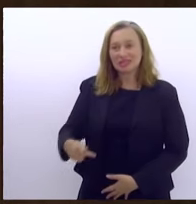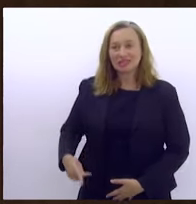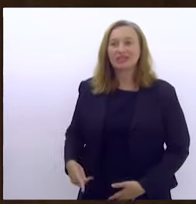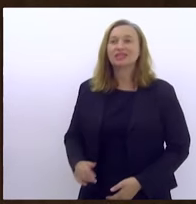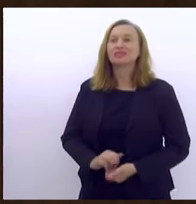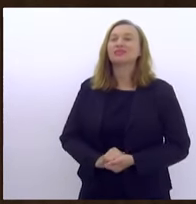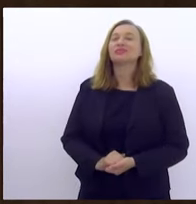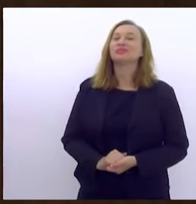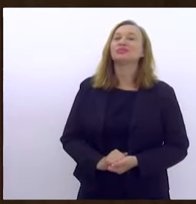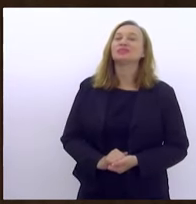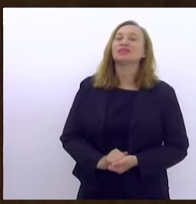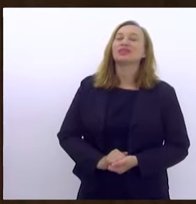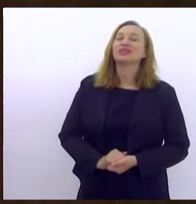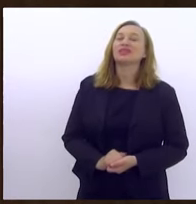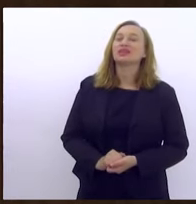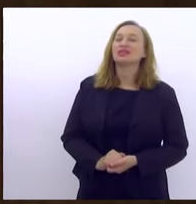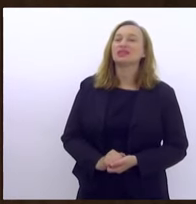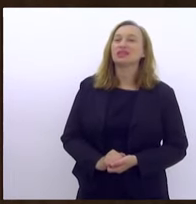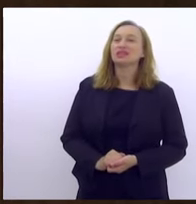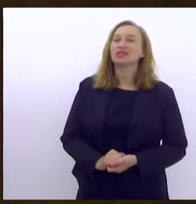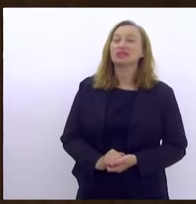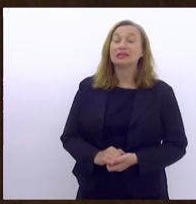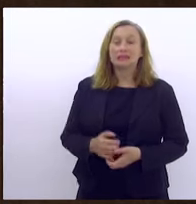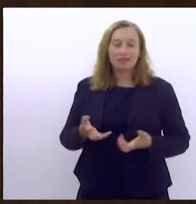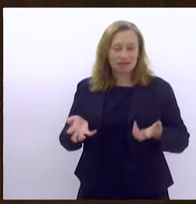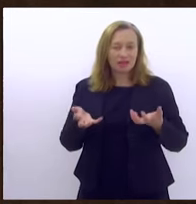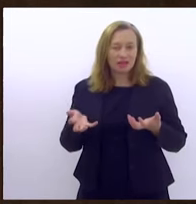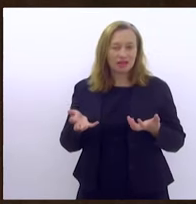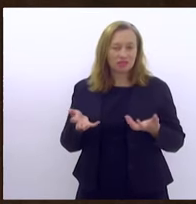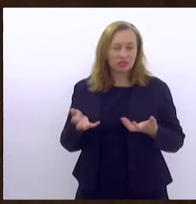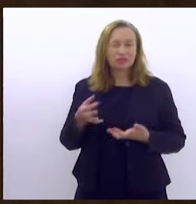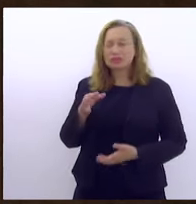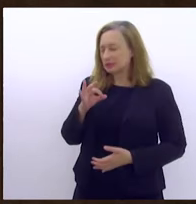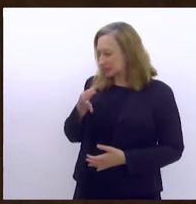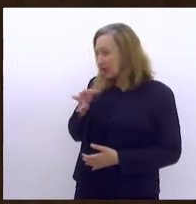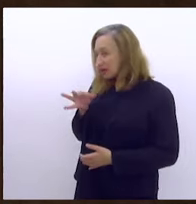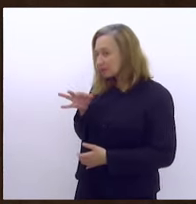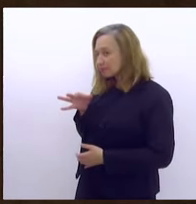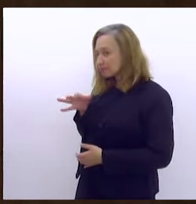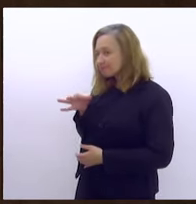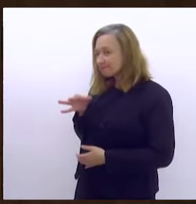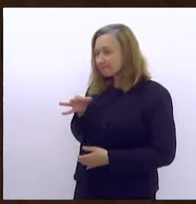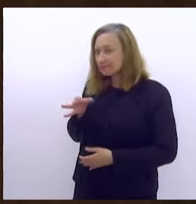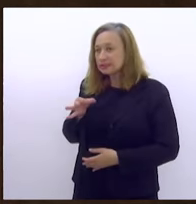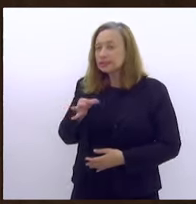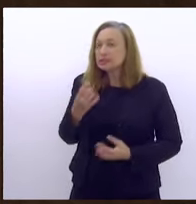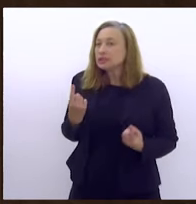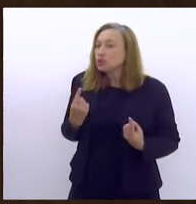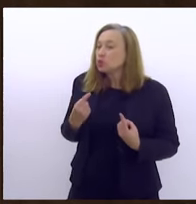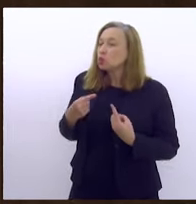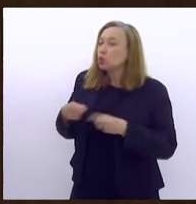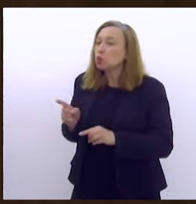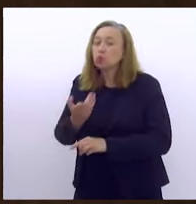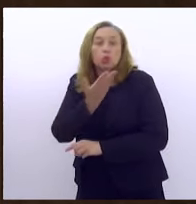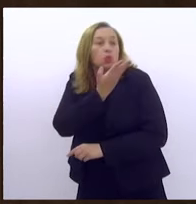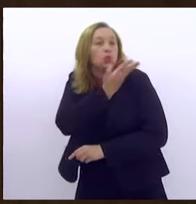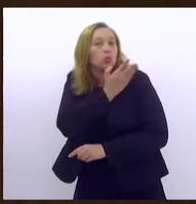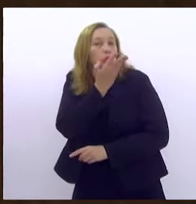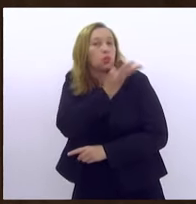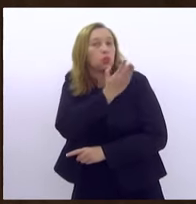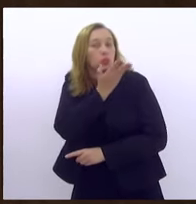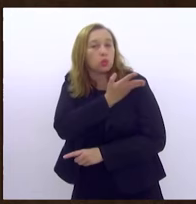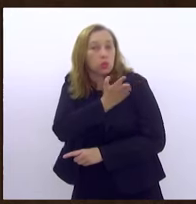se a gente quer, de fato, combater o preconceito, e